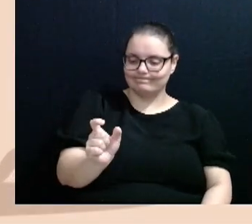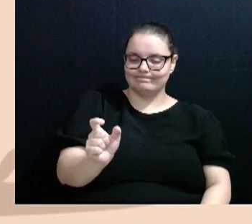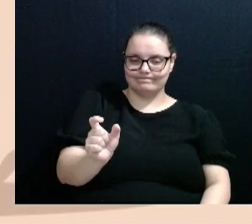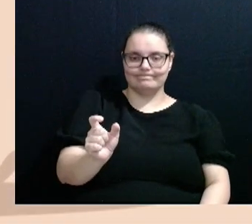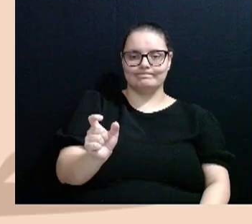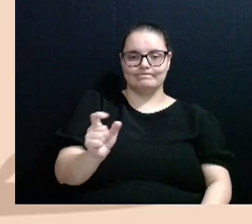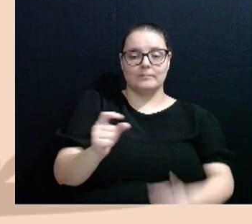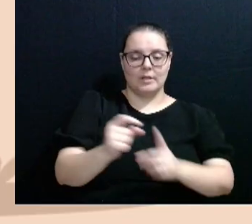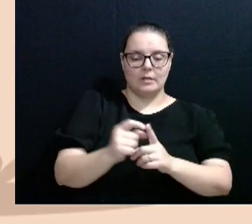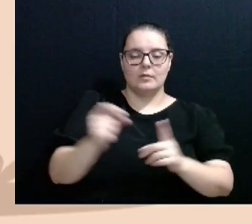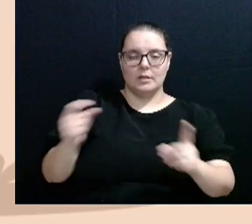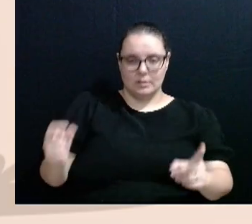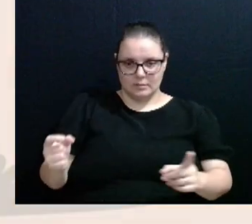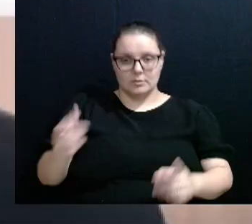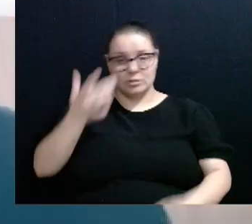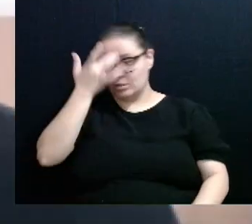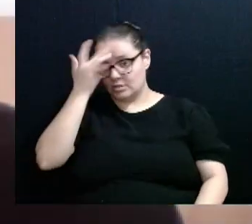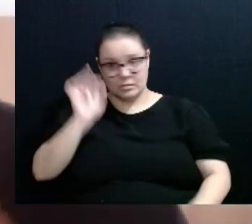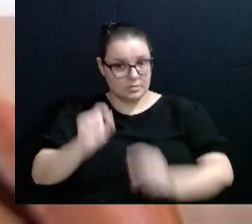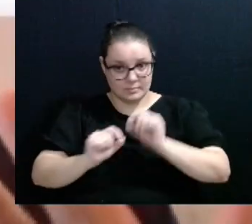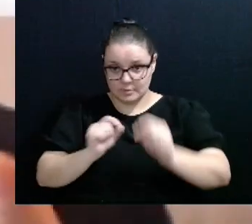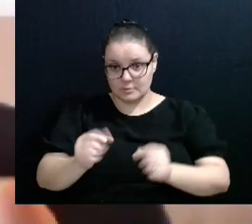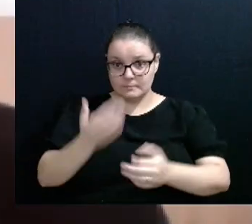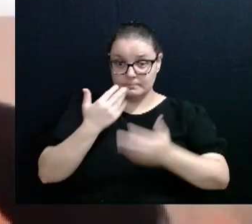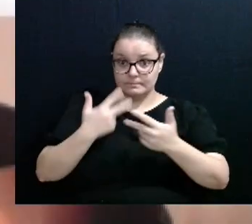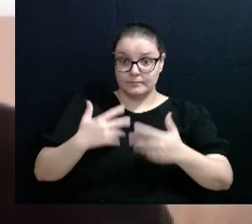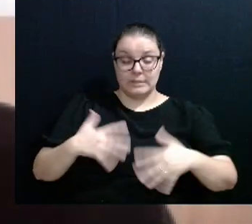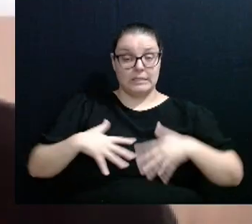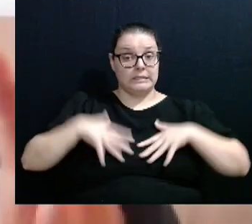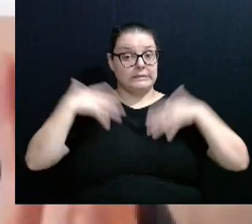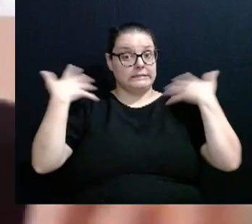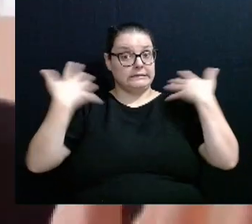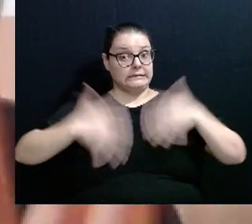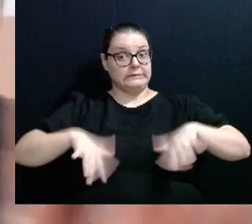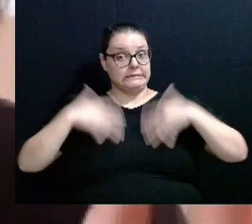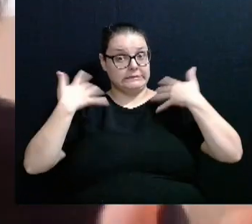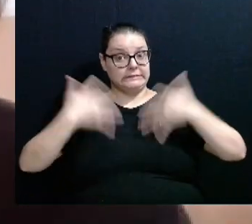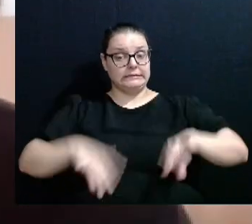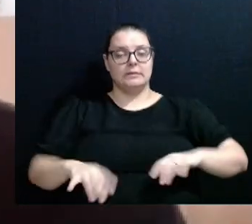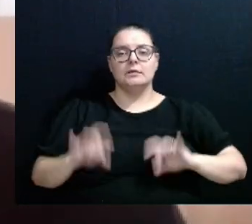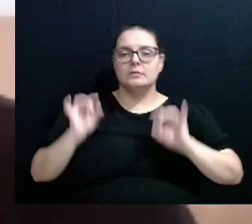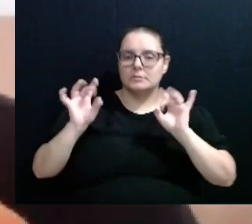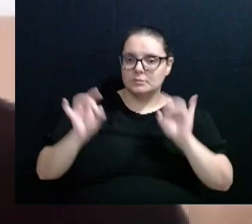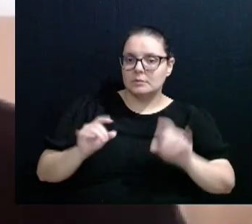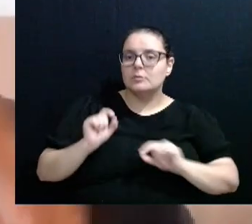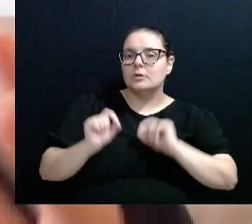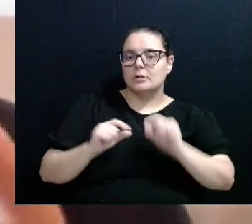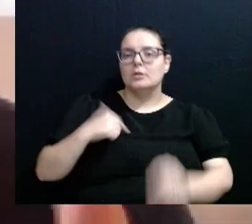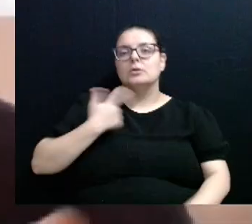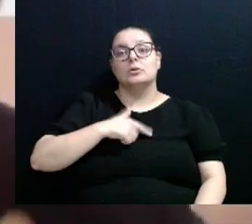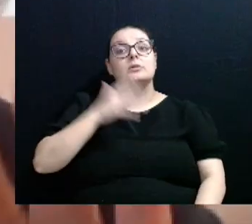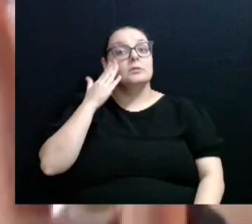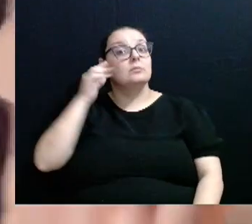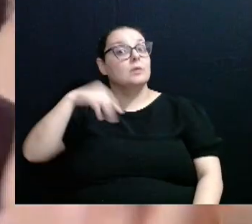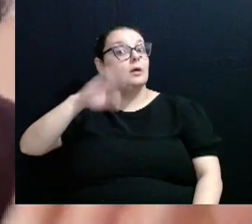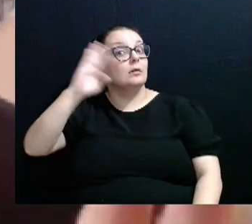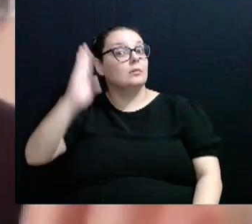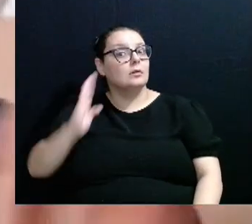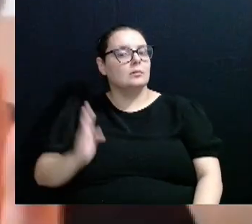não saber mais o que comer é assustador. Especialmente que a gente sabe que no Brasil tem até